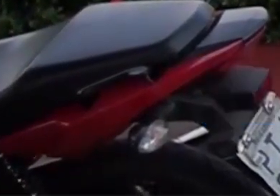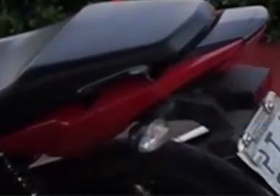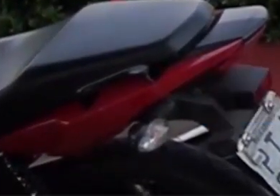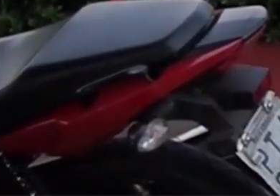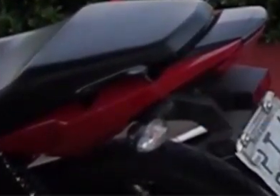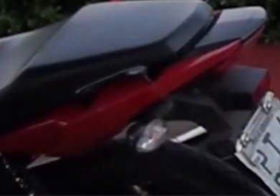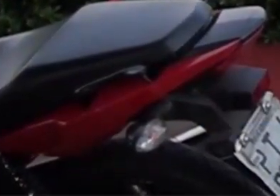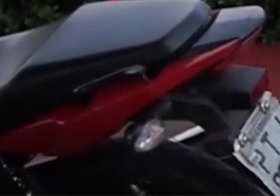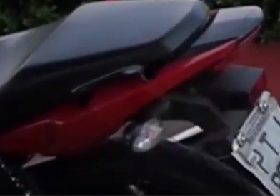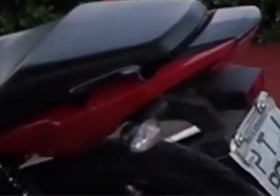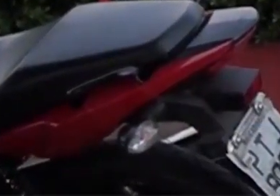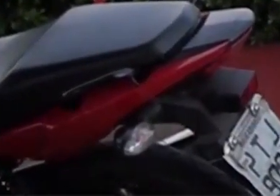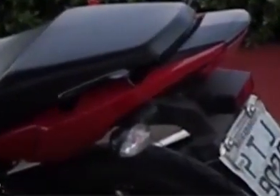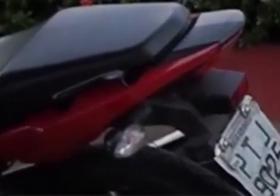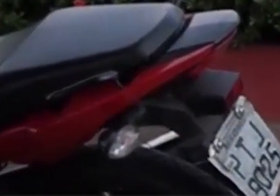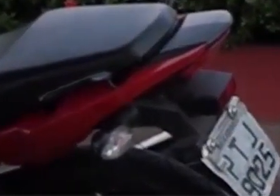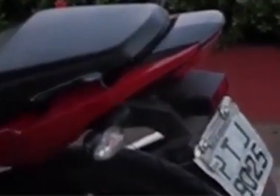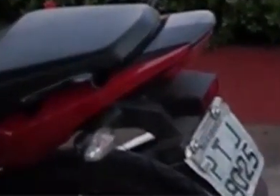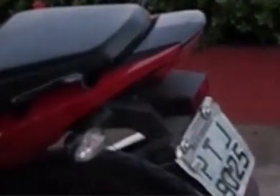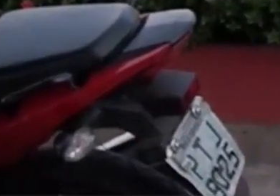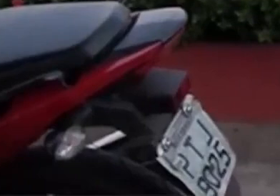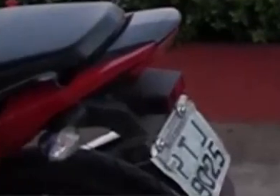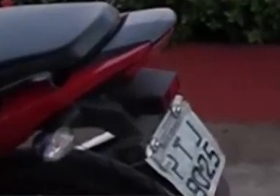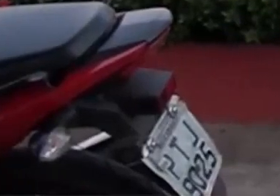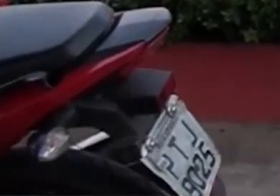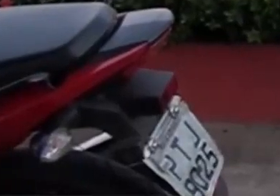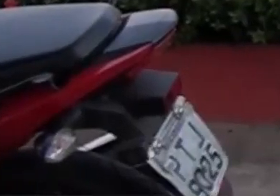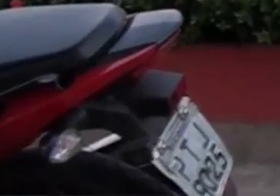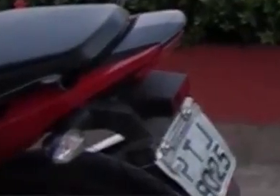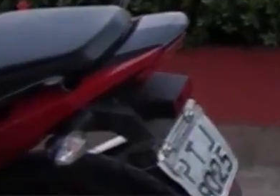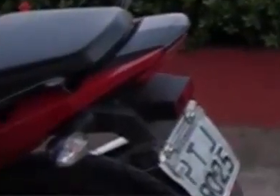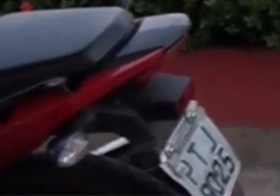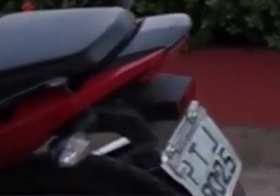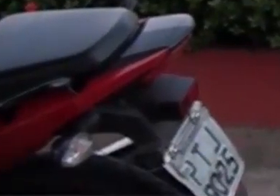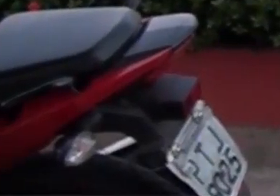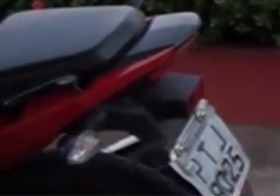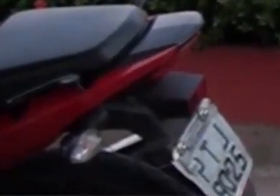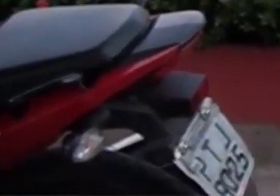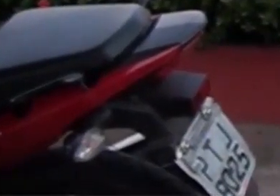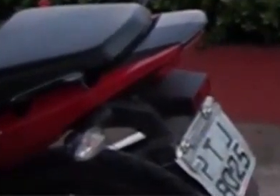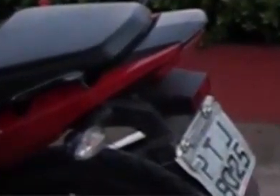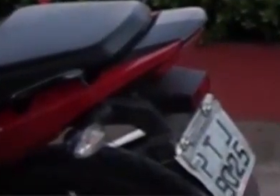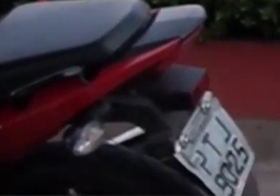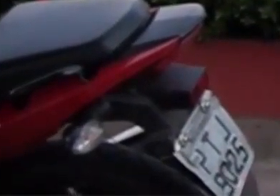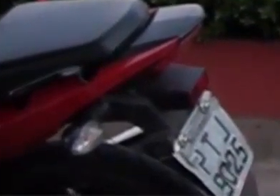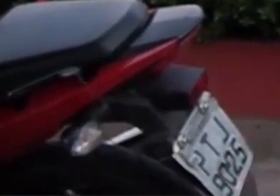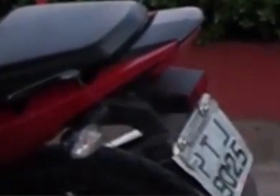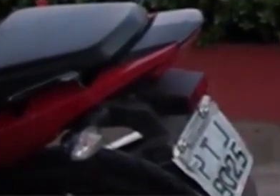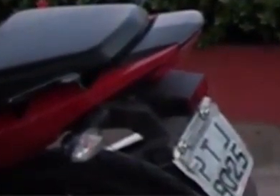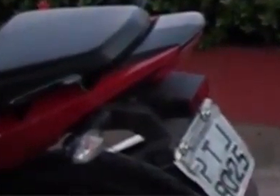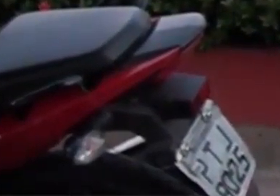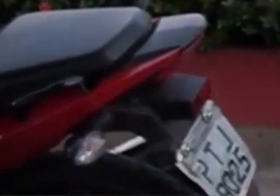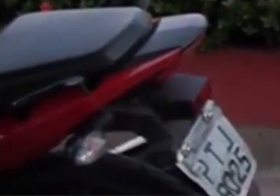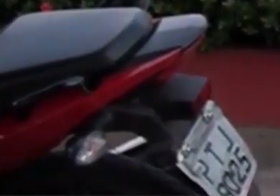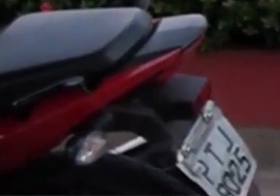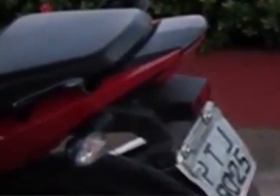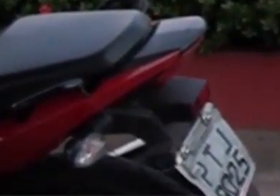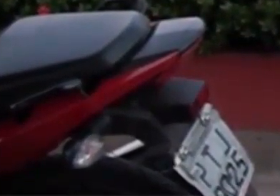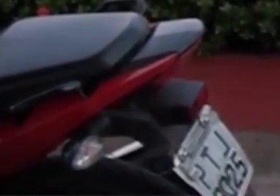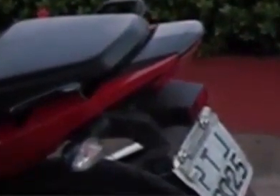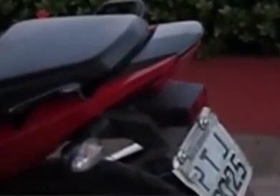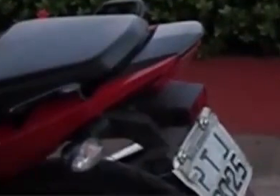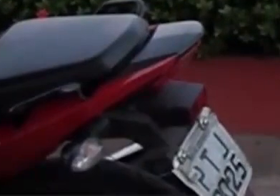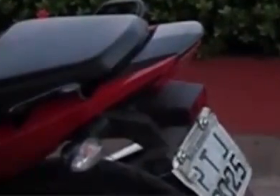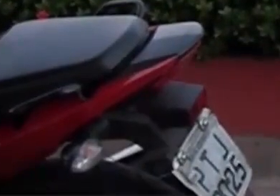que antes dele ser prefeito nós éramos amigos e ainda continuamos sendo amigos ainda. Eu quero dizer a ele que eu desejo muita sorte